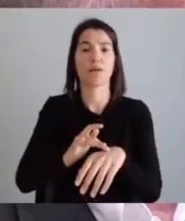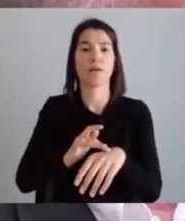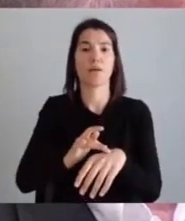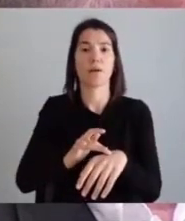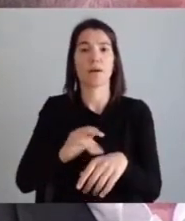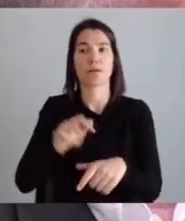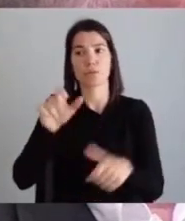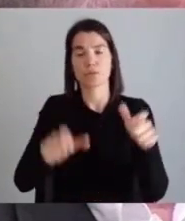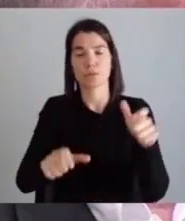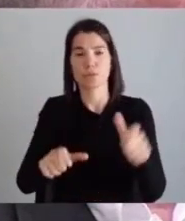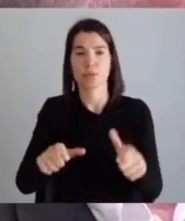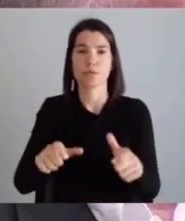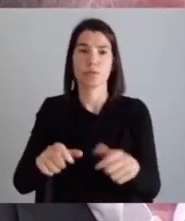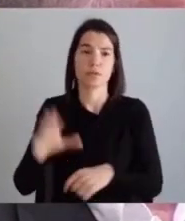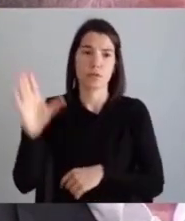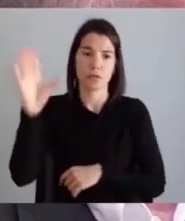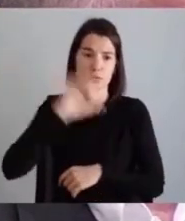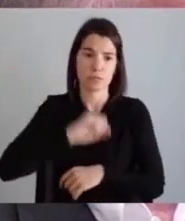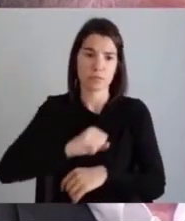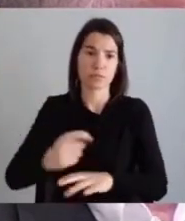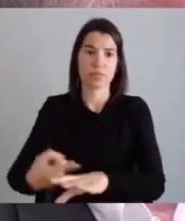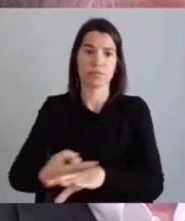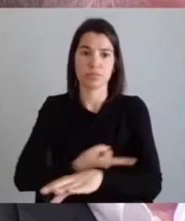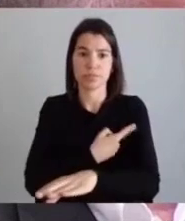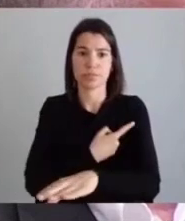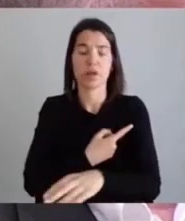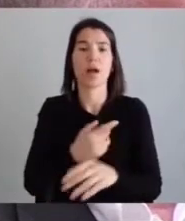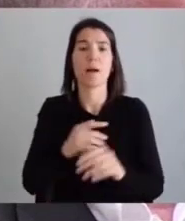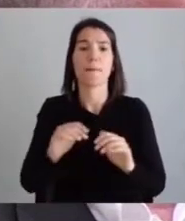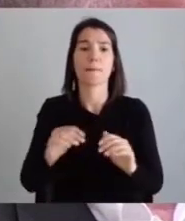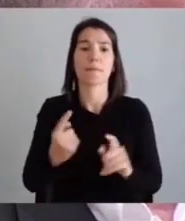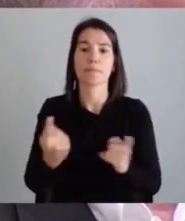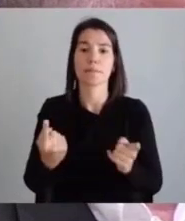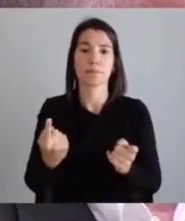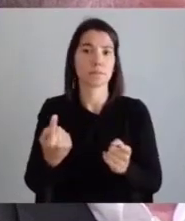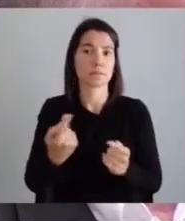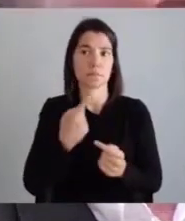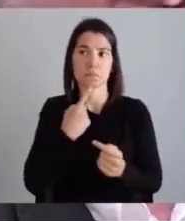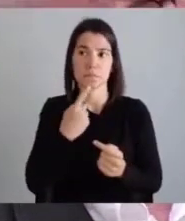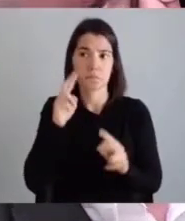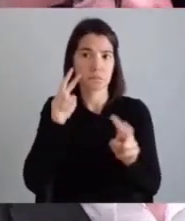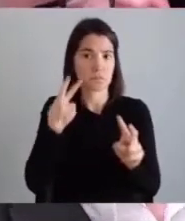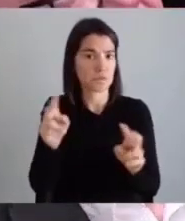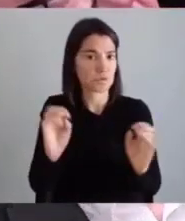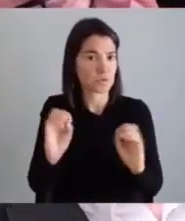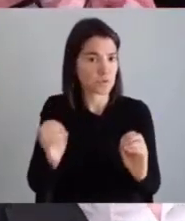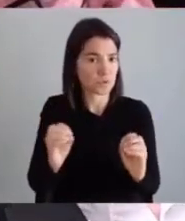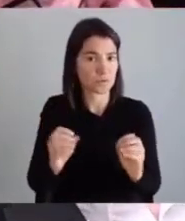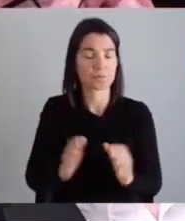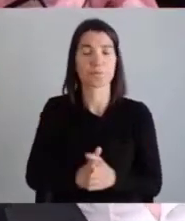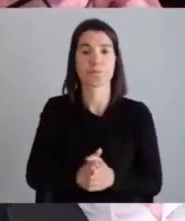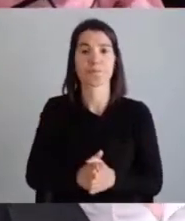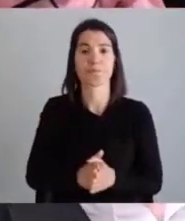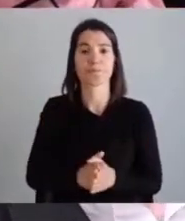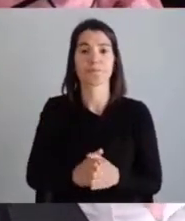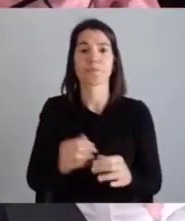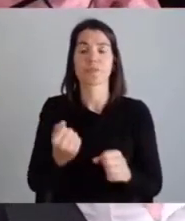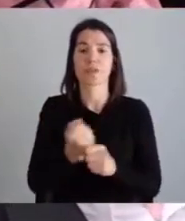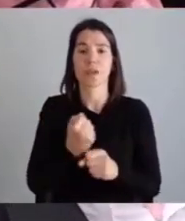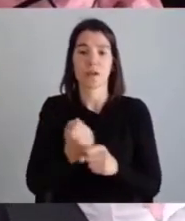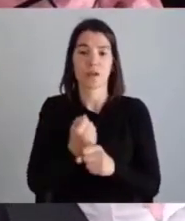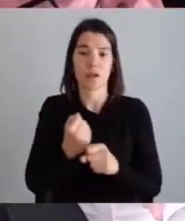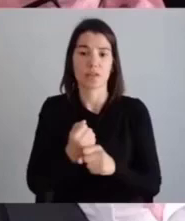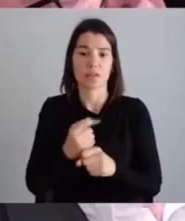abusivos, o que não temos nota que se tenha verificado. Sobre as restantes atividades do período em